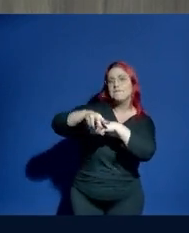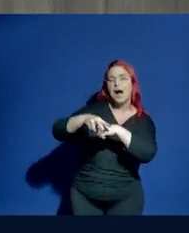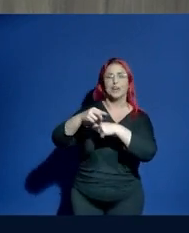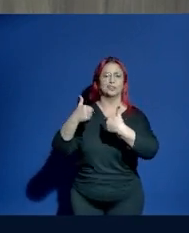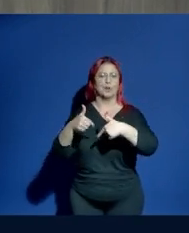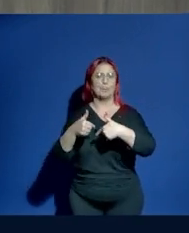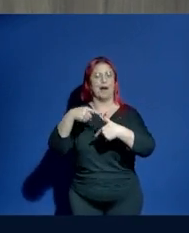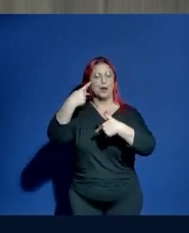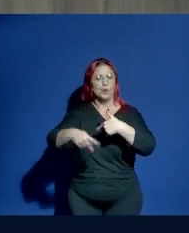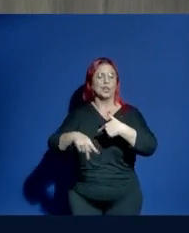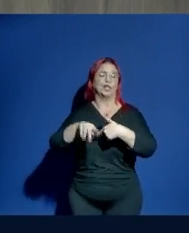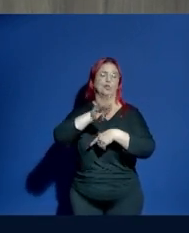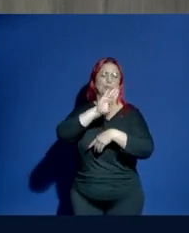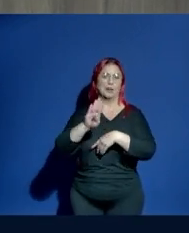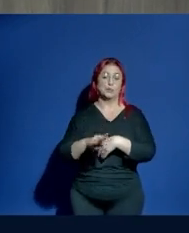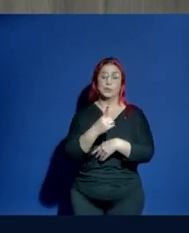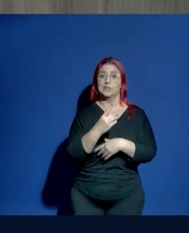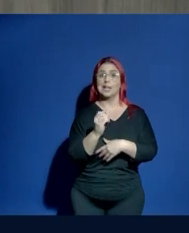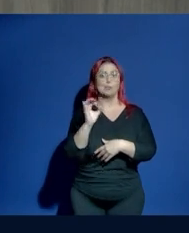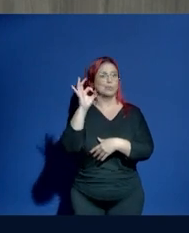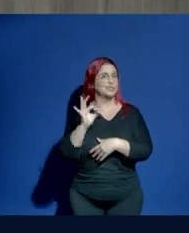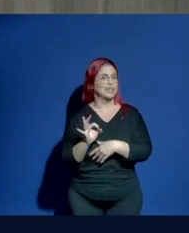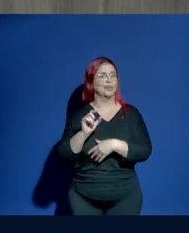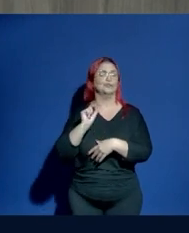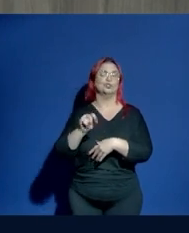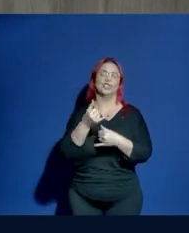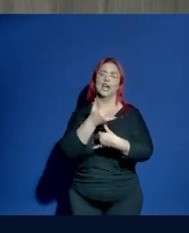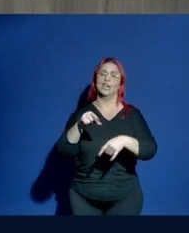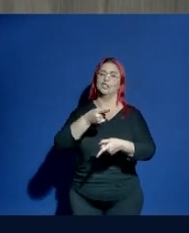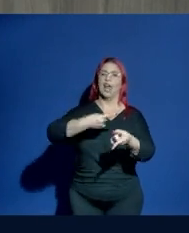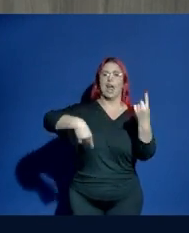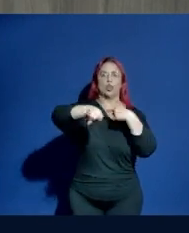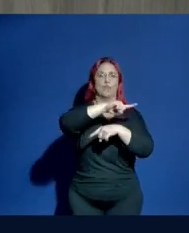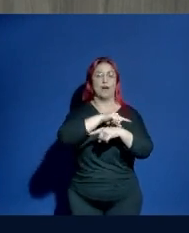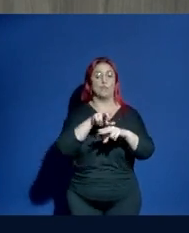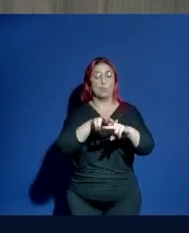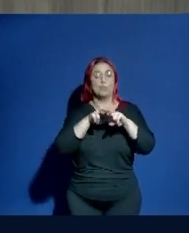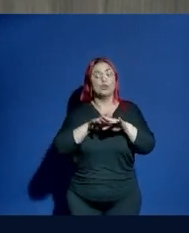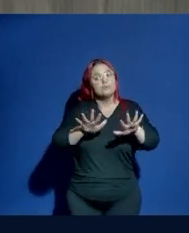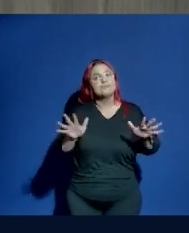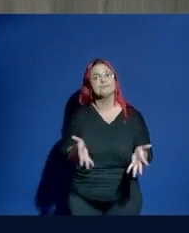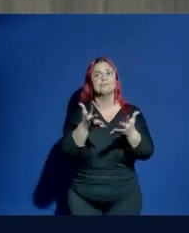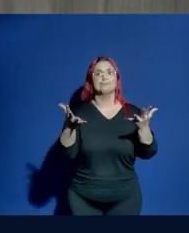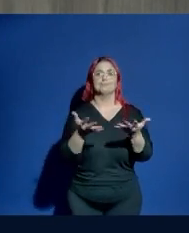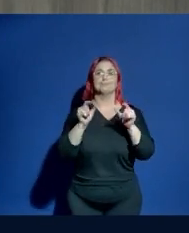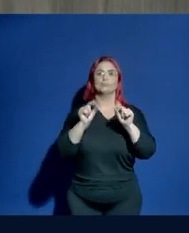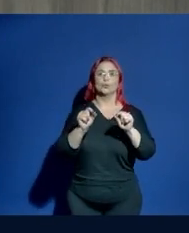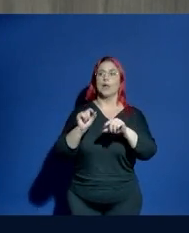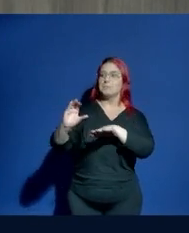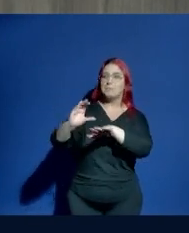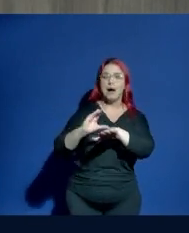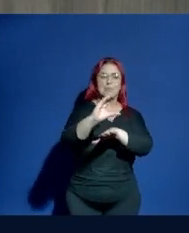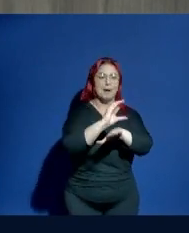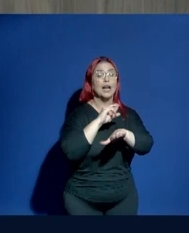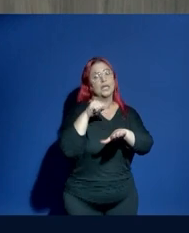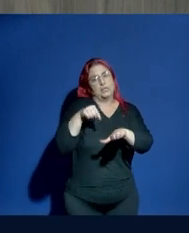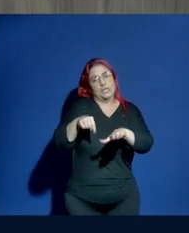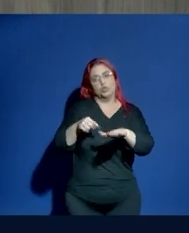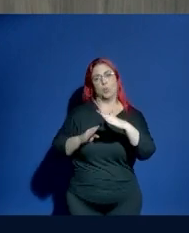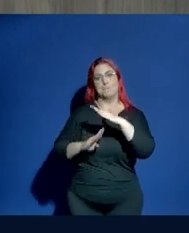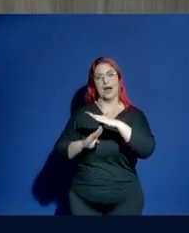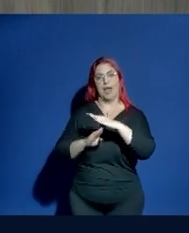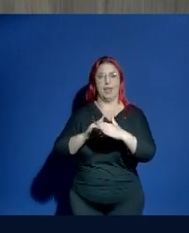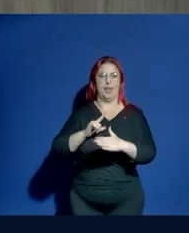100% renovável então é muito importante que a gente receber estímulos de linha de financiamento que eu acho que é a maior barreira para a gente hoje